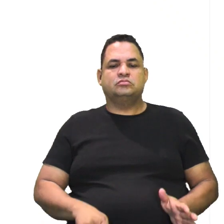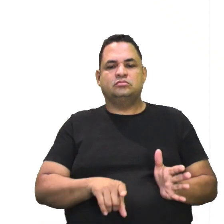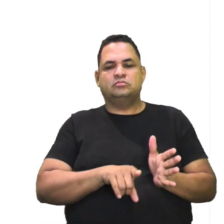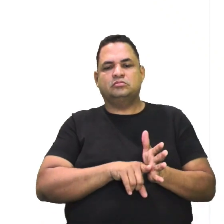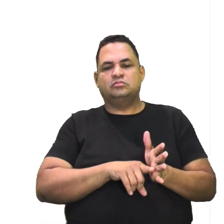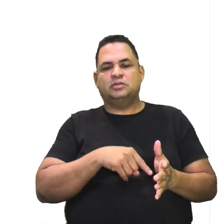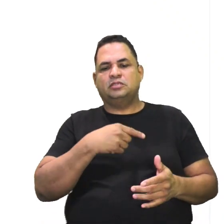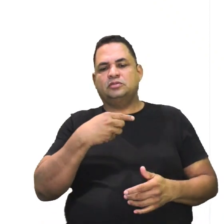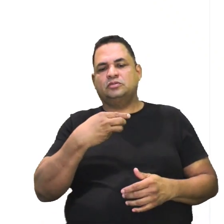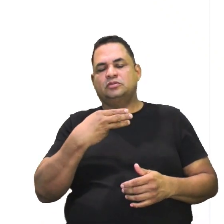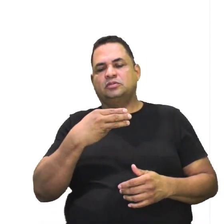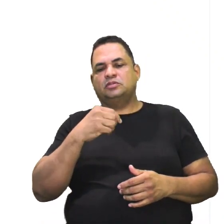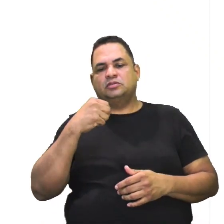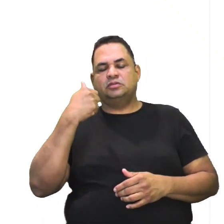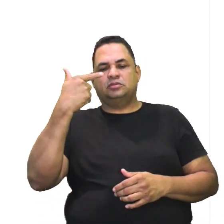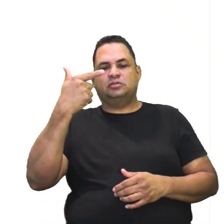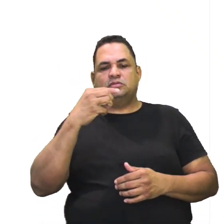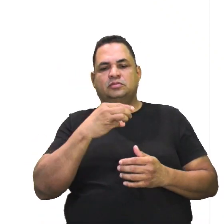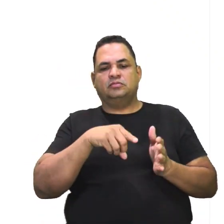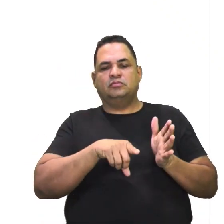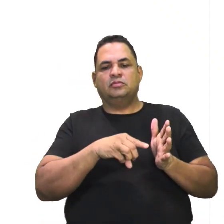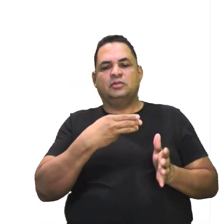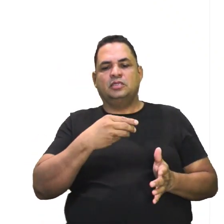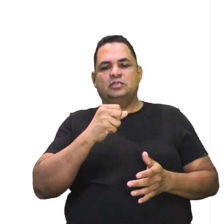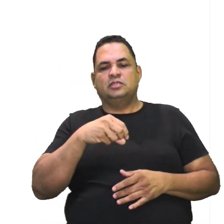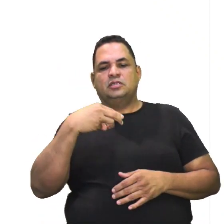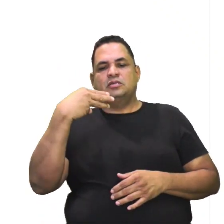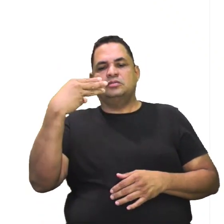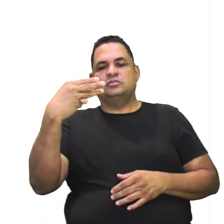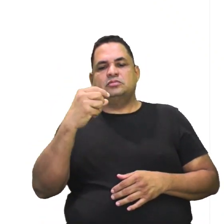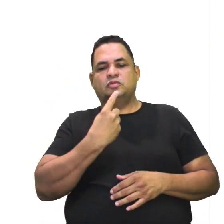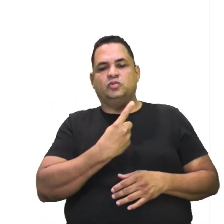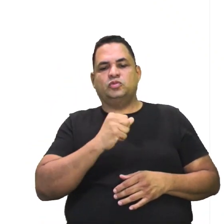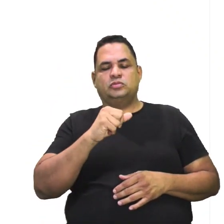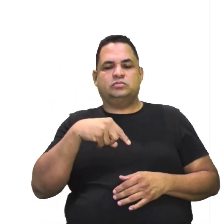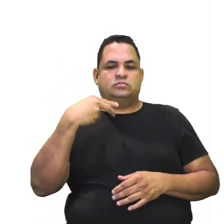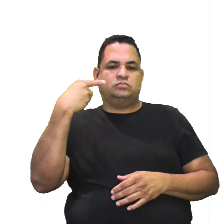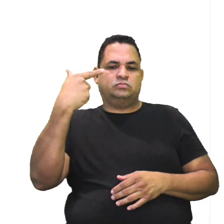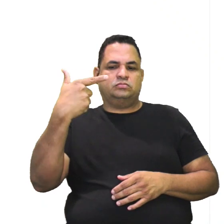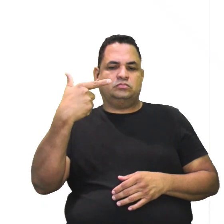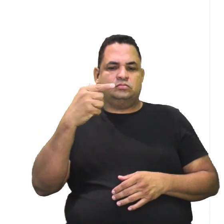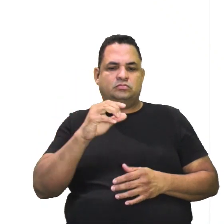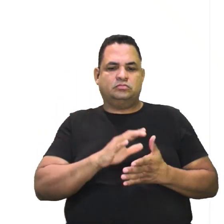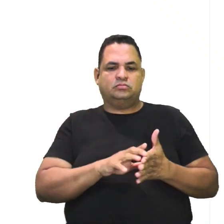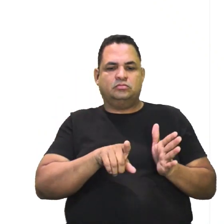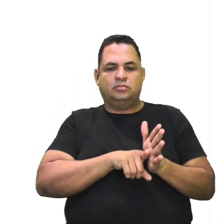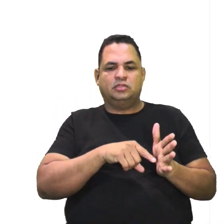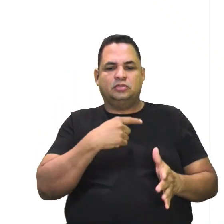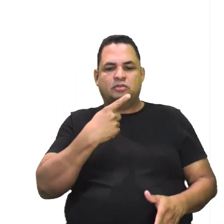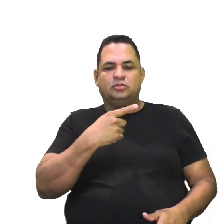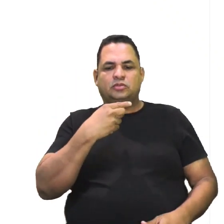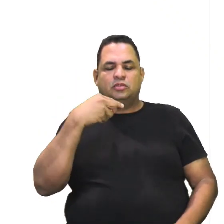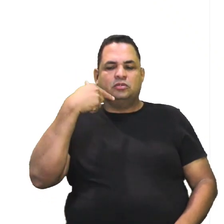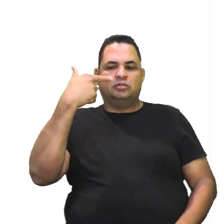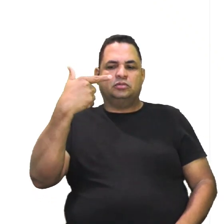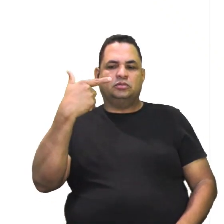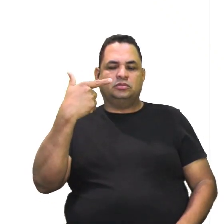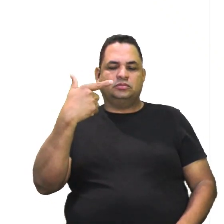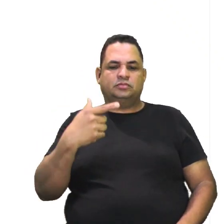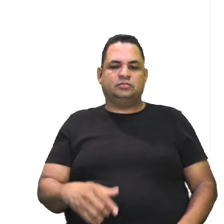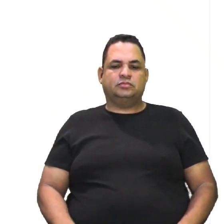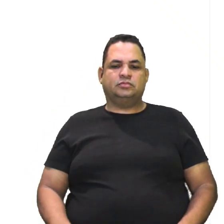menos 3 ao quadrado, 3 ao quadrado, 1 ao quadrado e menos 1 ao